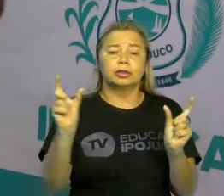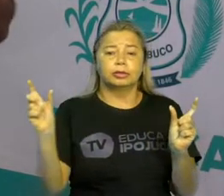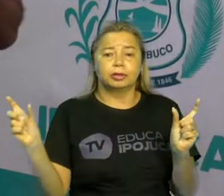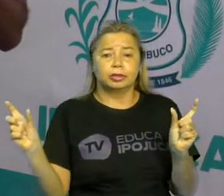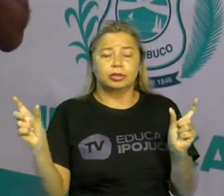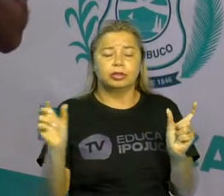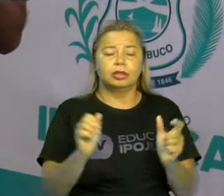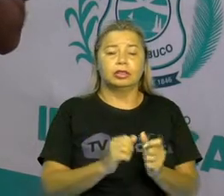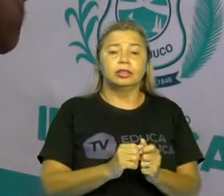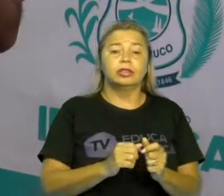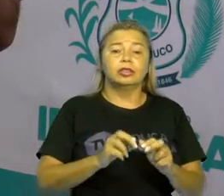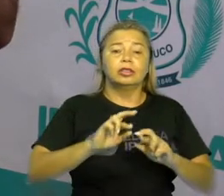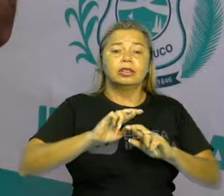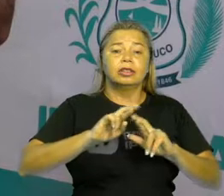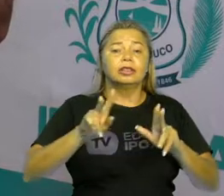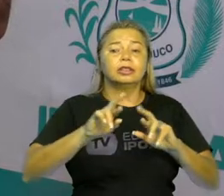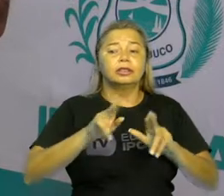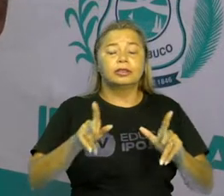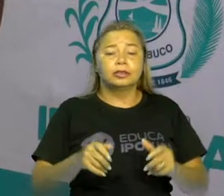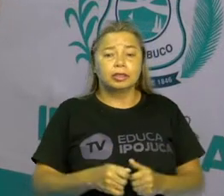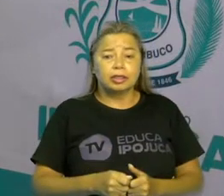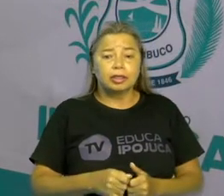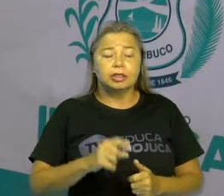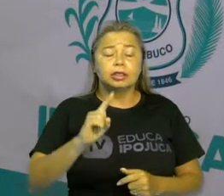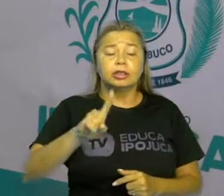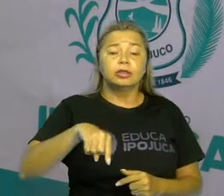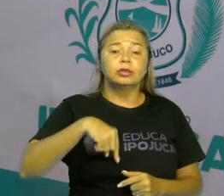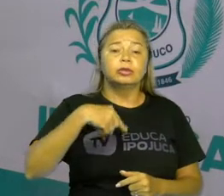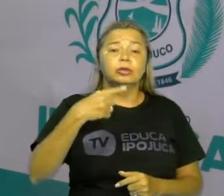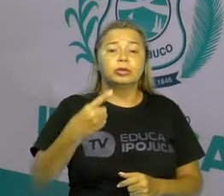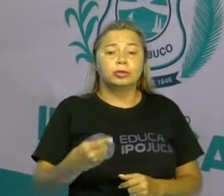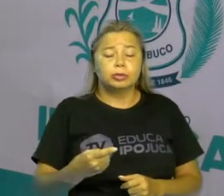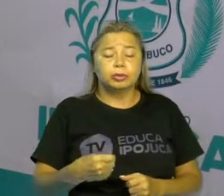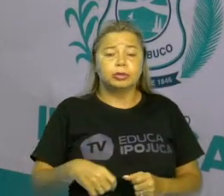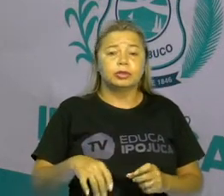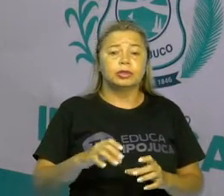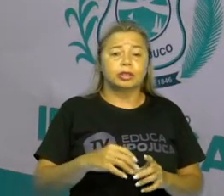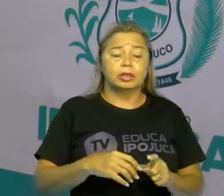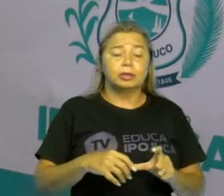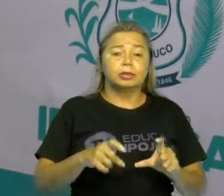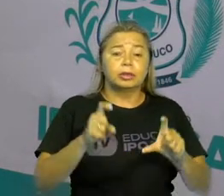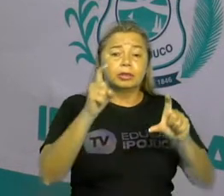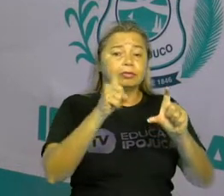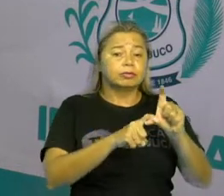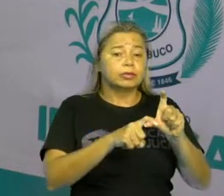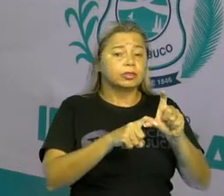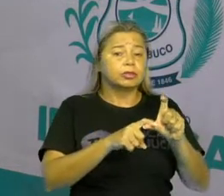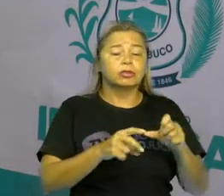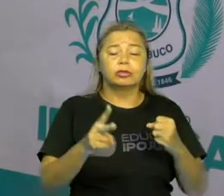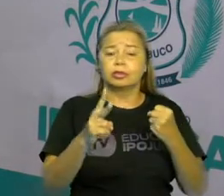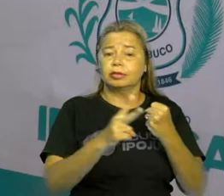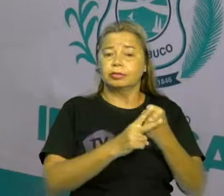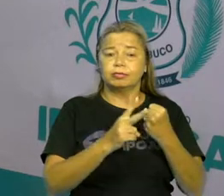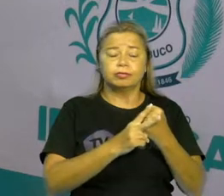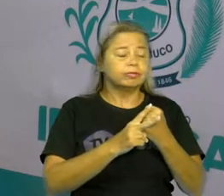subject pronouns, ele não vai conjugar verbo. Ele vai, geralmente,